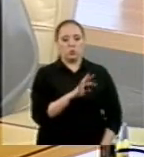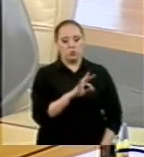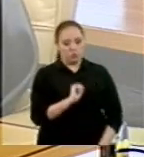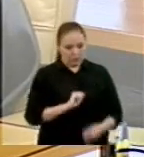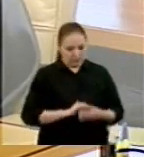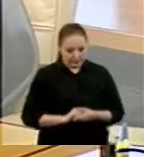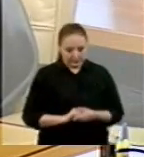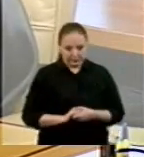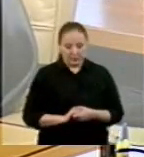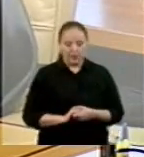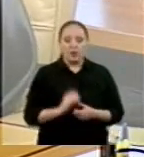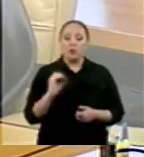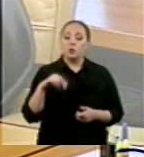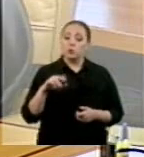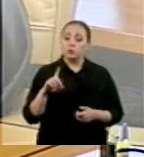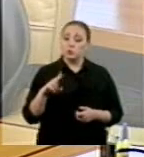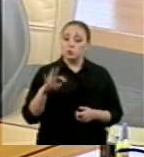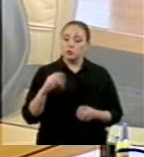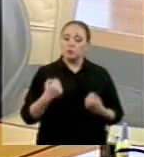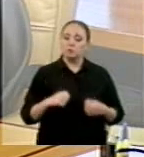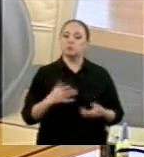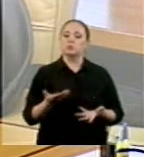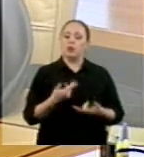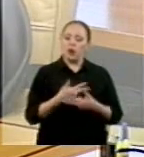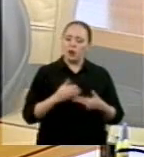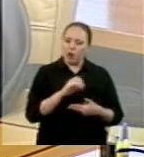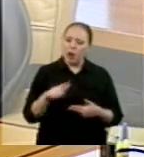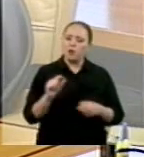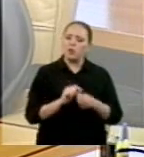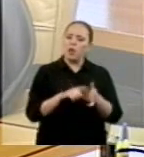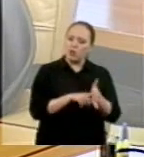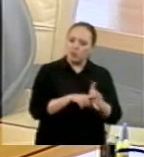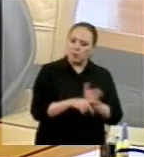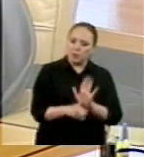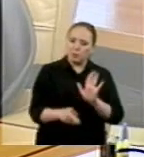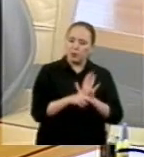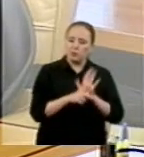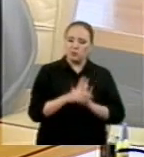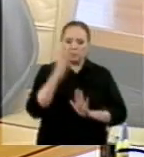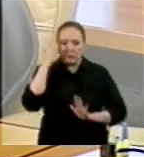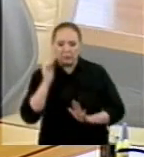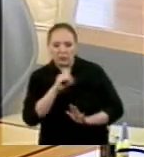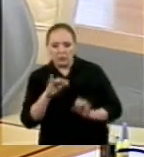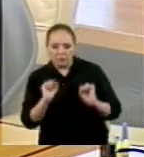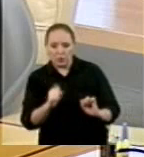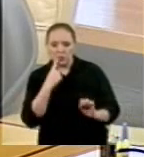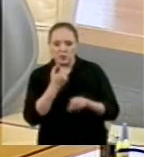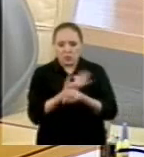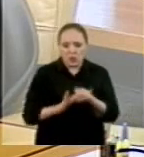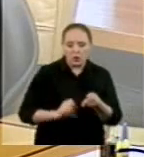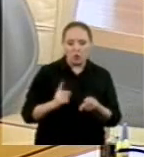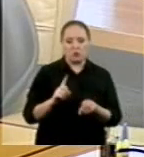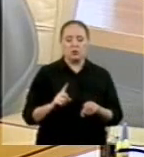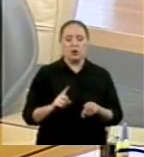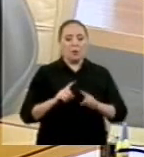deve definir, mediante os exames próprios, a inaptidão para a doação do sangue, e não a